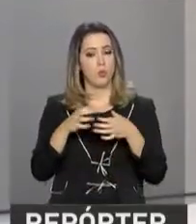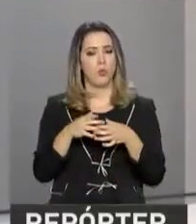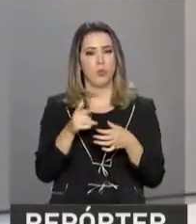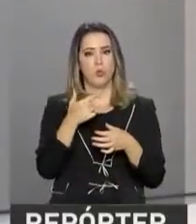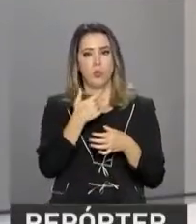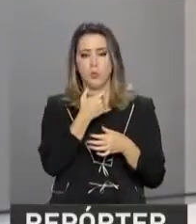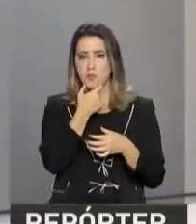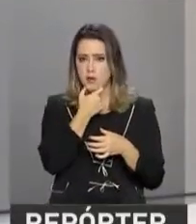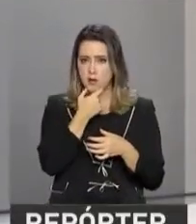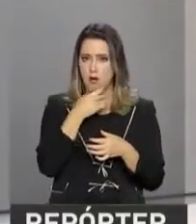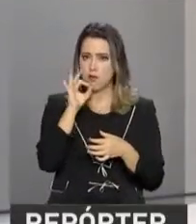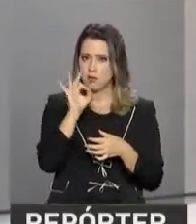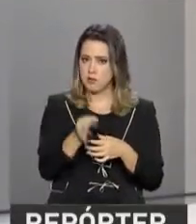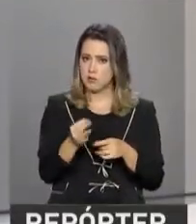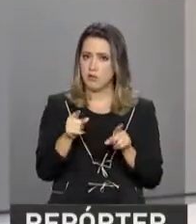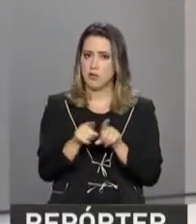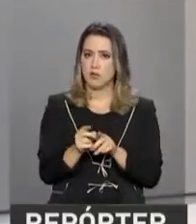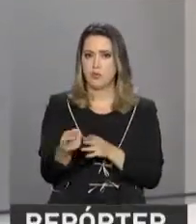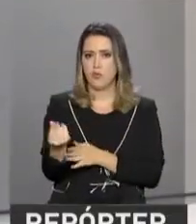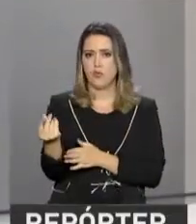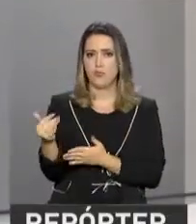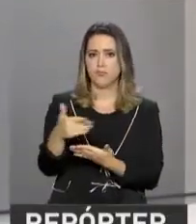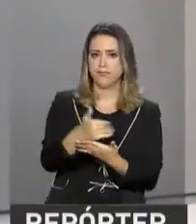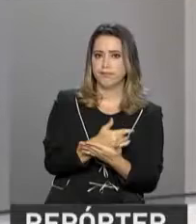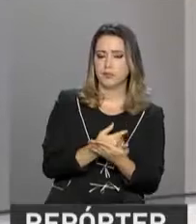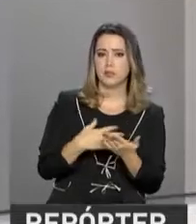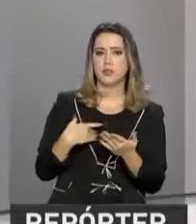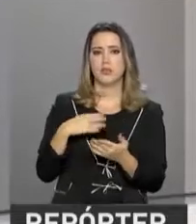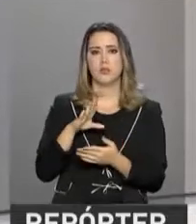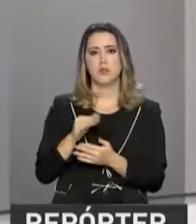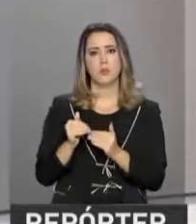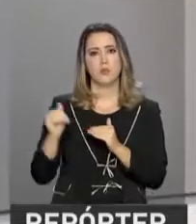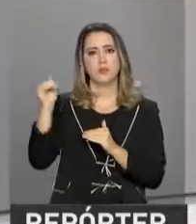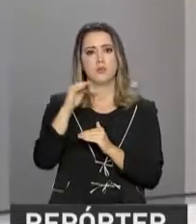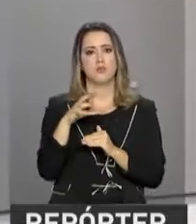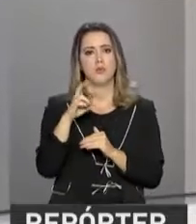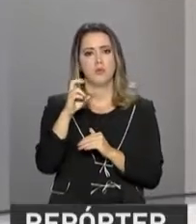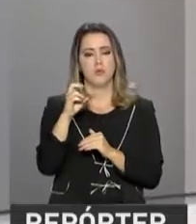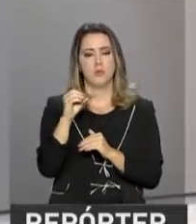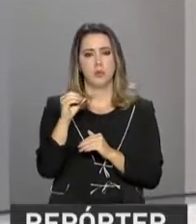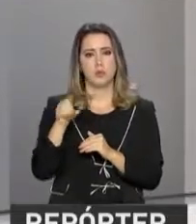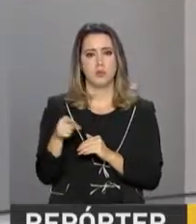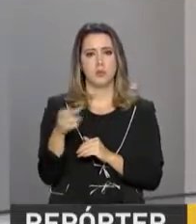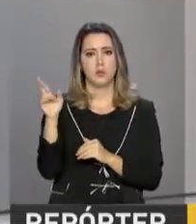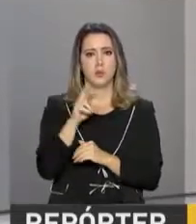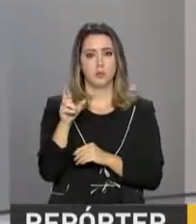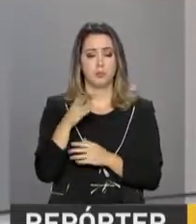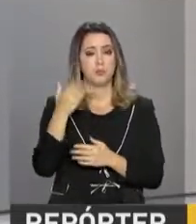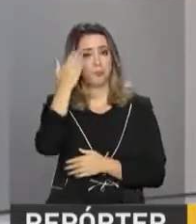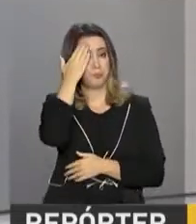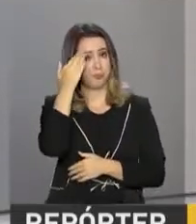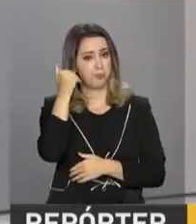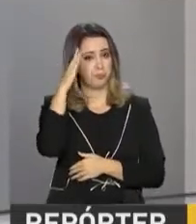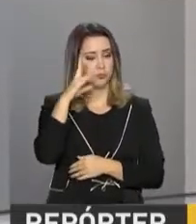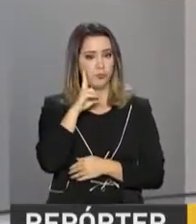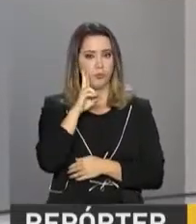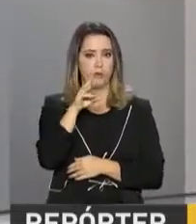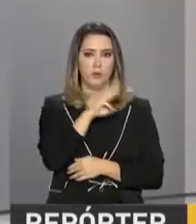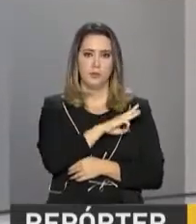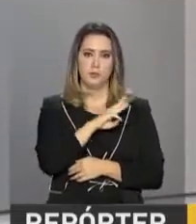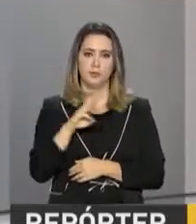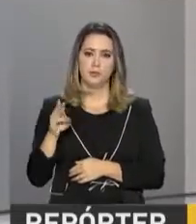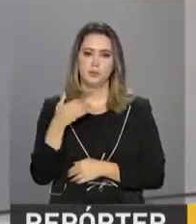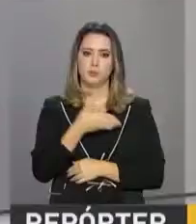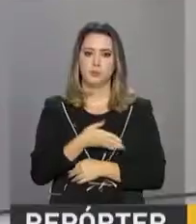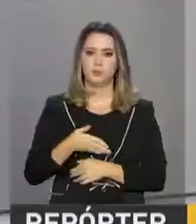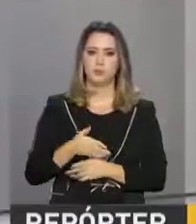fluente em inglês e faturar ou ter recebido investimento de preferência superior a R$500 mil. Para saber mais, acesse a página do